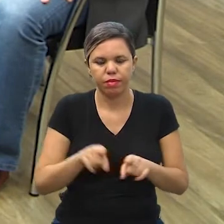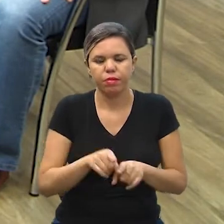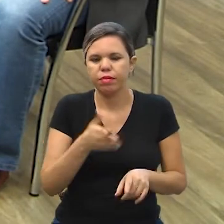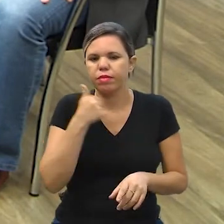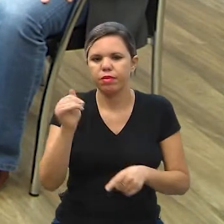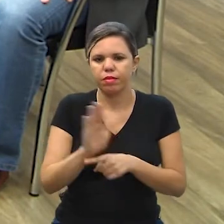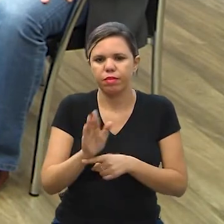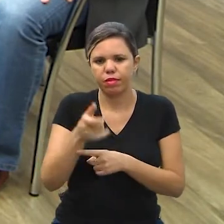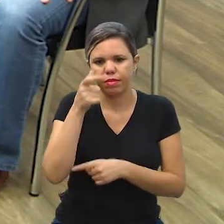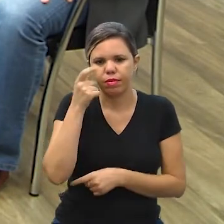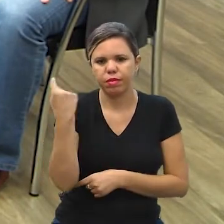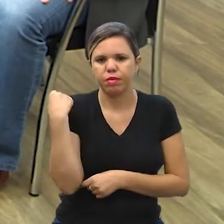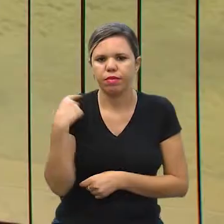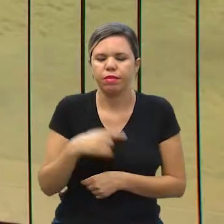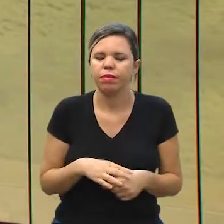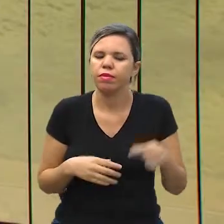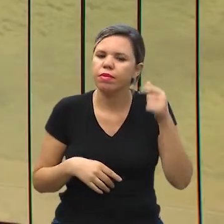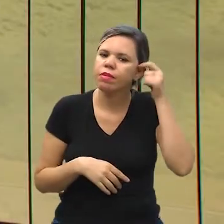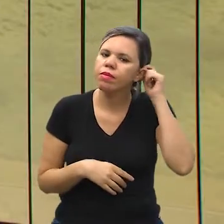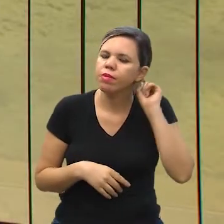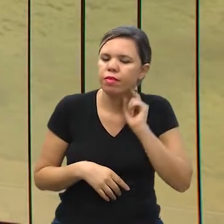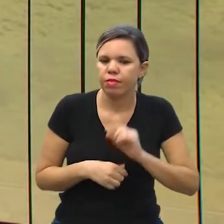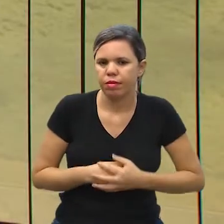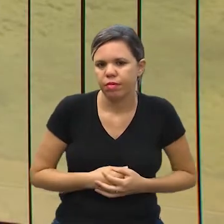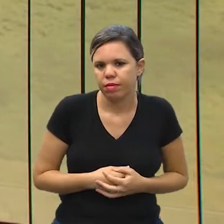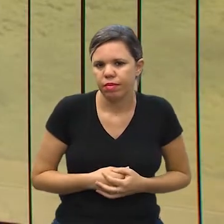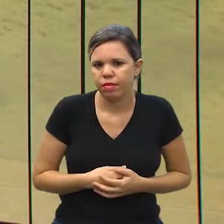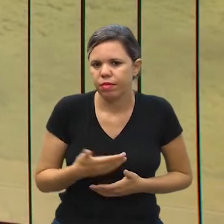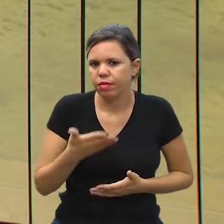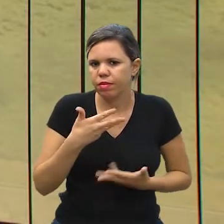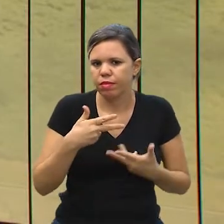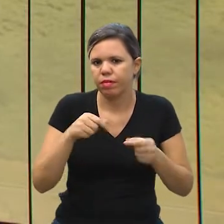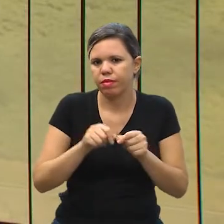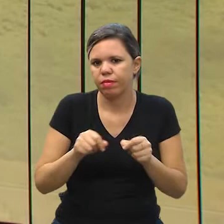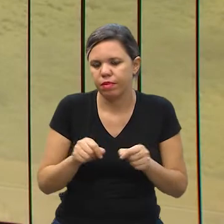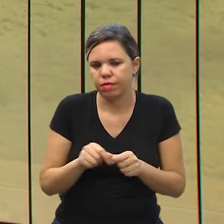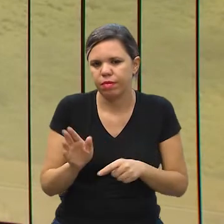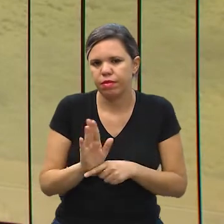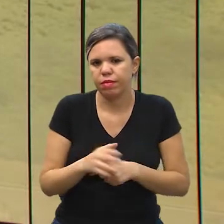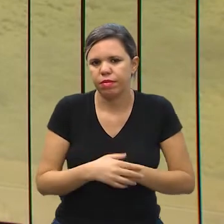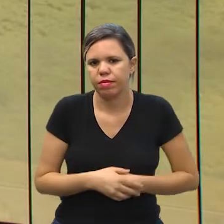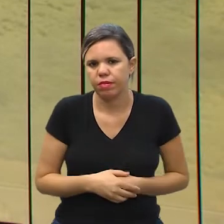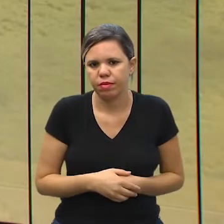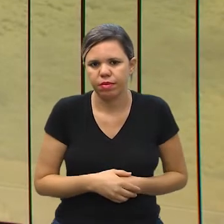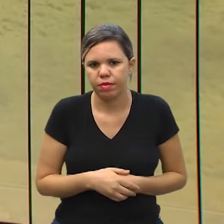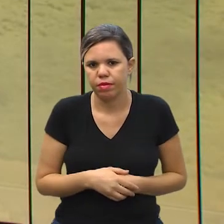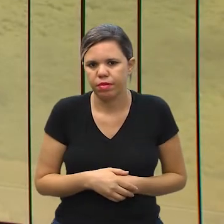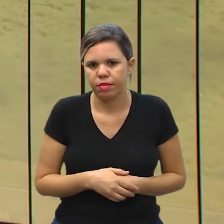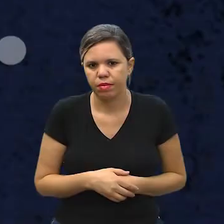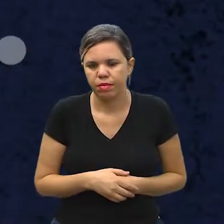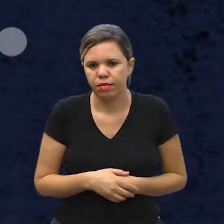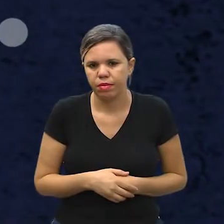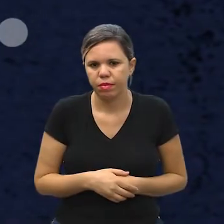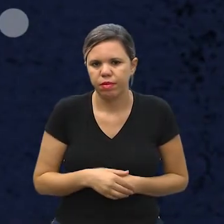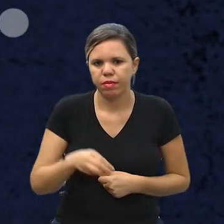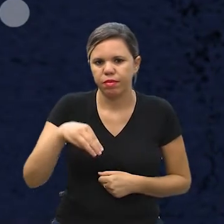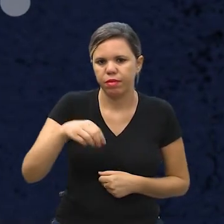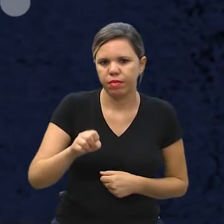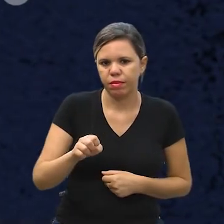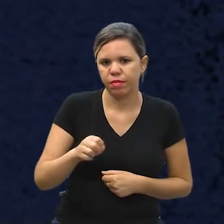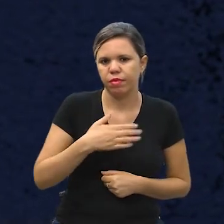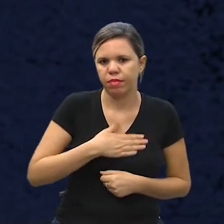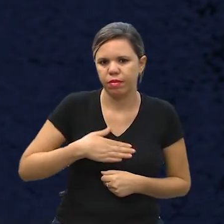melhor filme que você já assistiu Esse é um dos melhores é meu